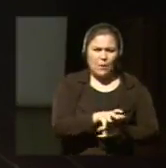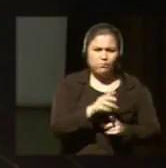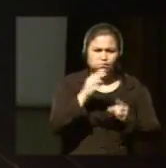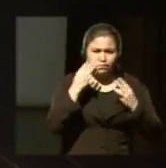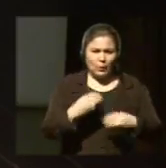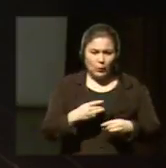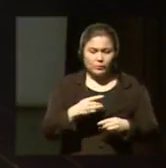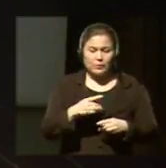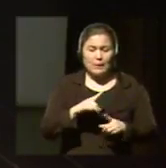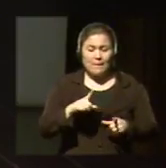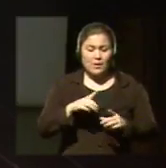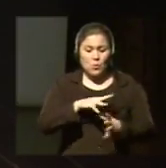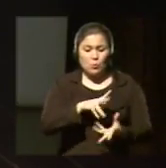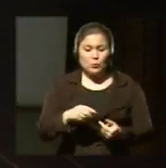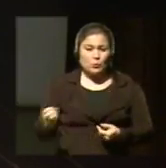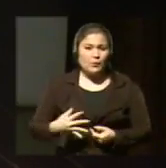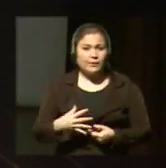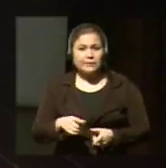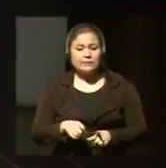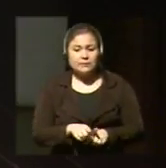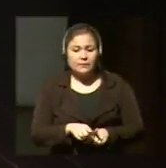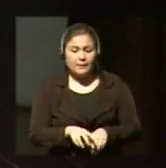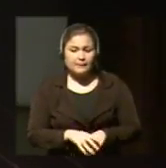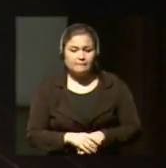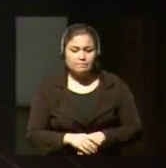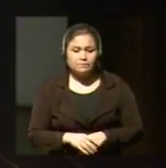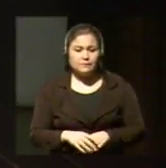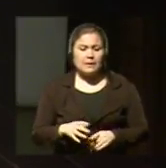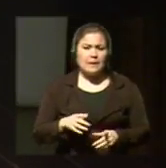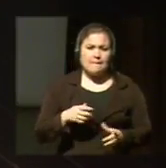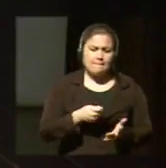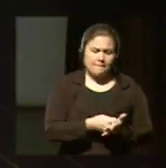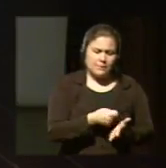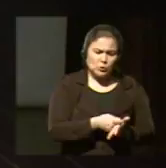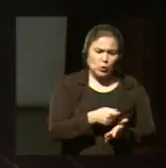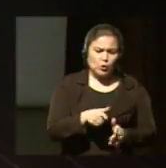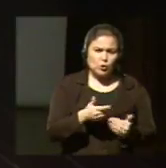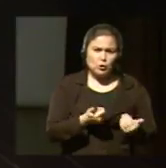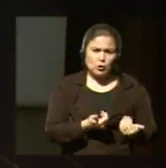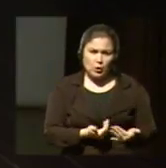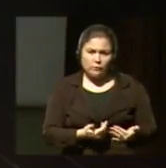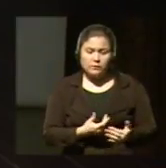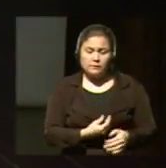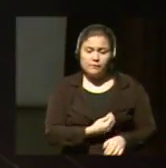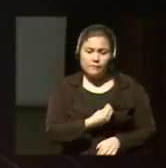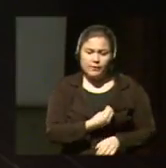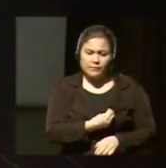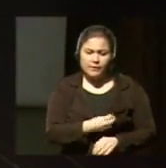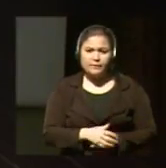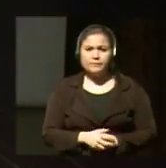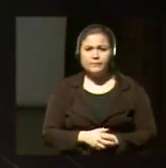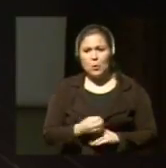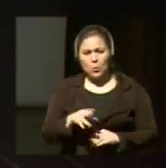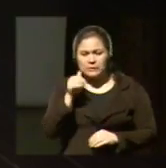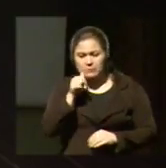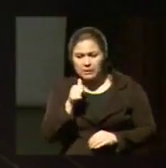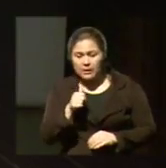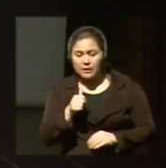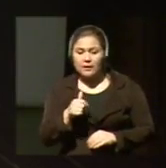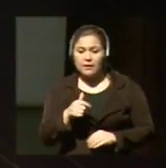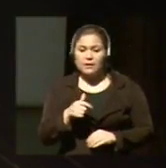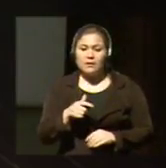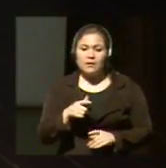o mundo moderno também pressiona que esse jovem viva ou essa mulher